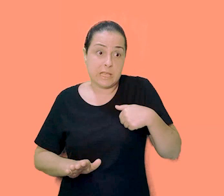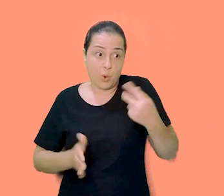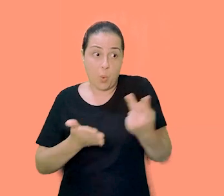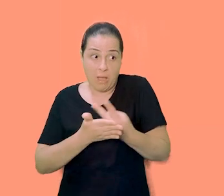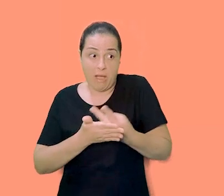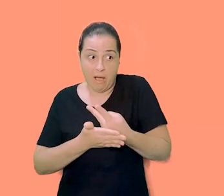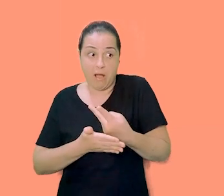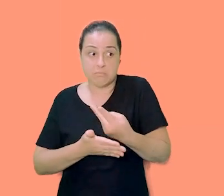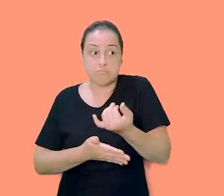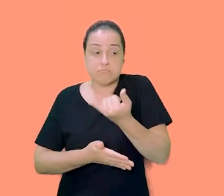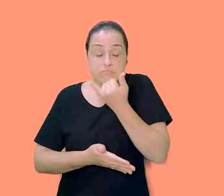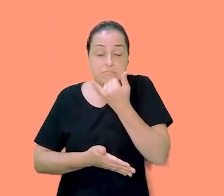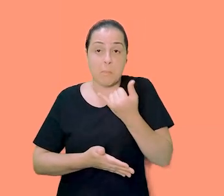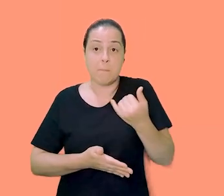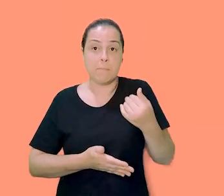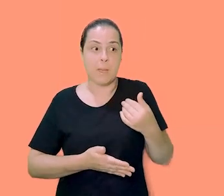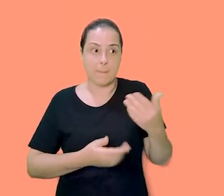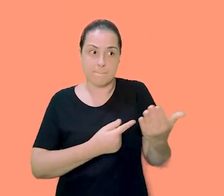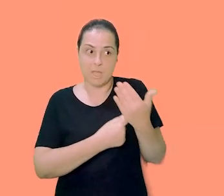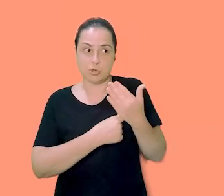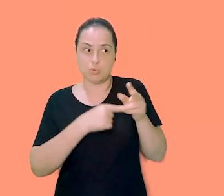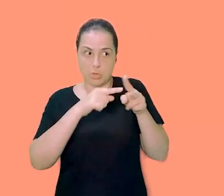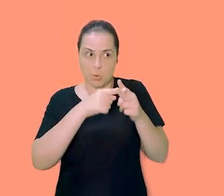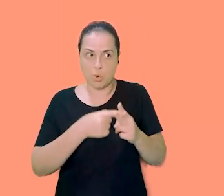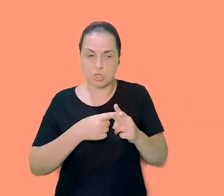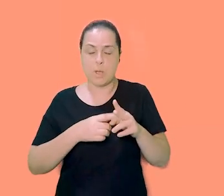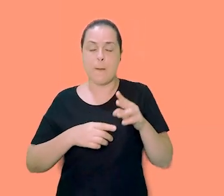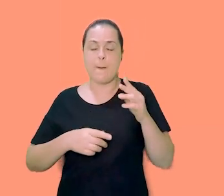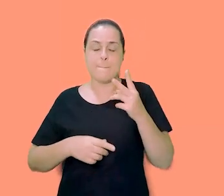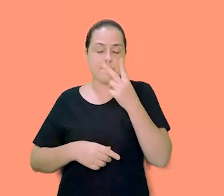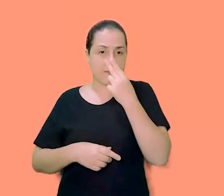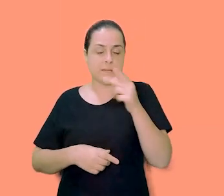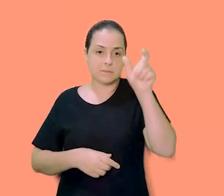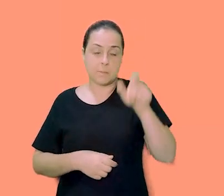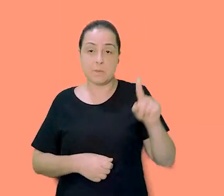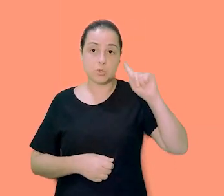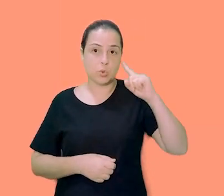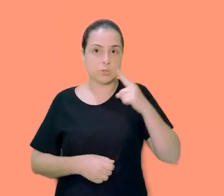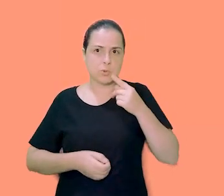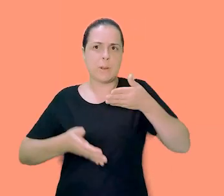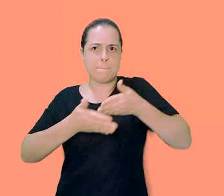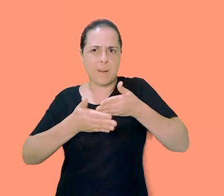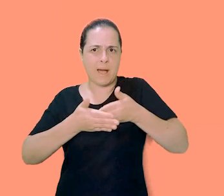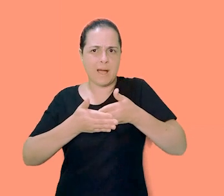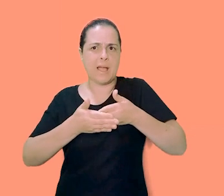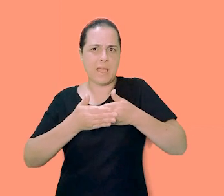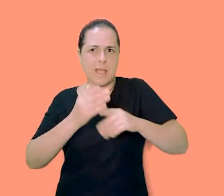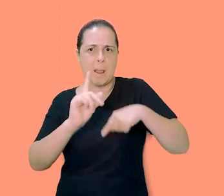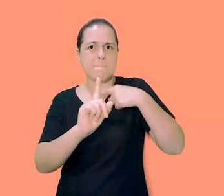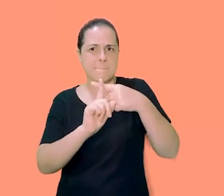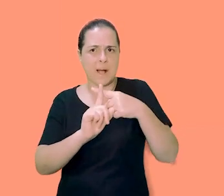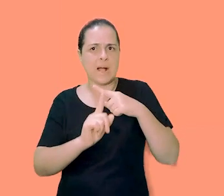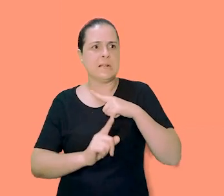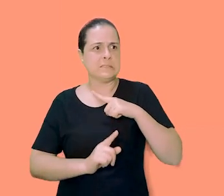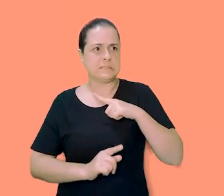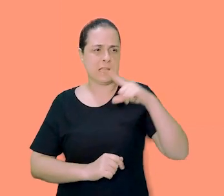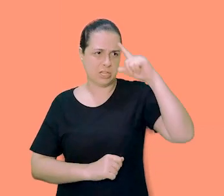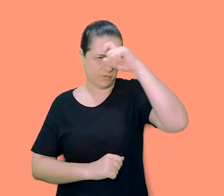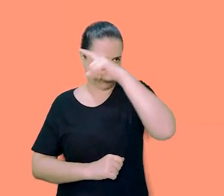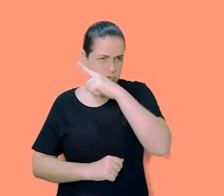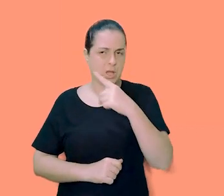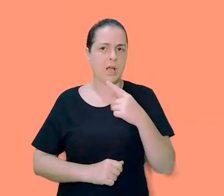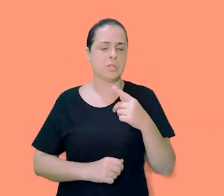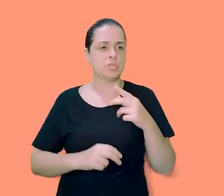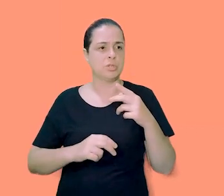errada, é que quando uma pessoa tem uma deficiência, ela tem uma barreira adicional para ser educada, né? Então, uma das coisas que